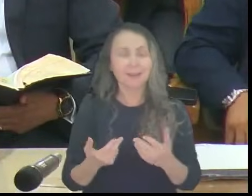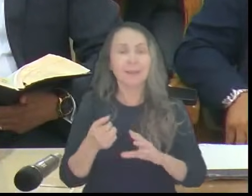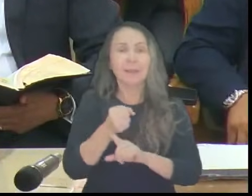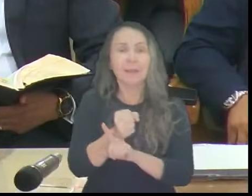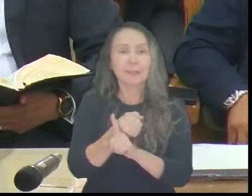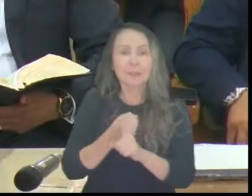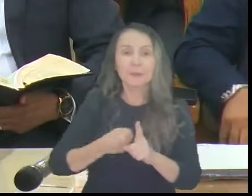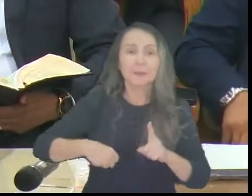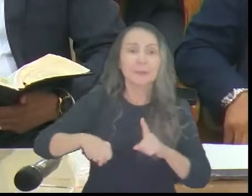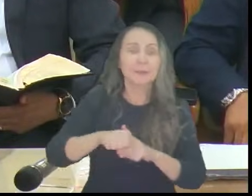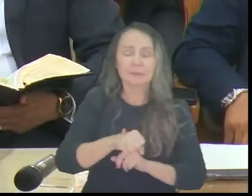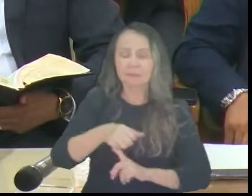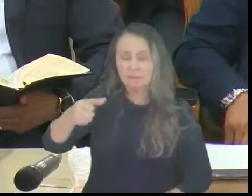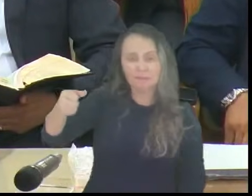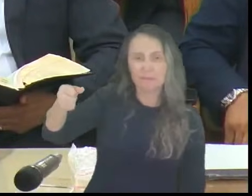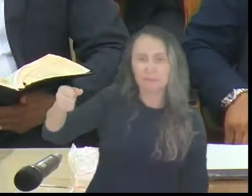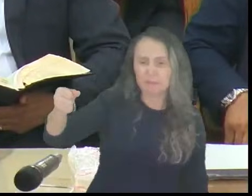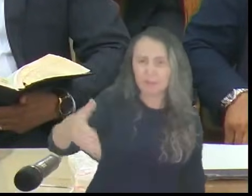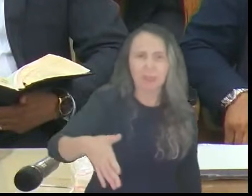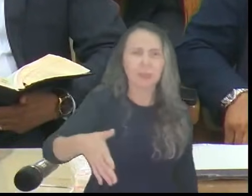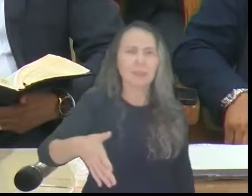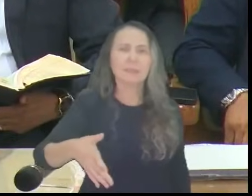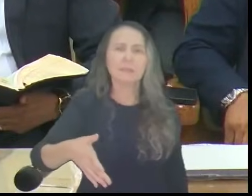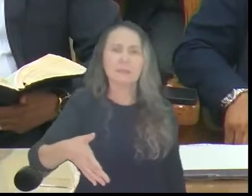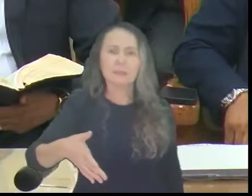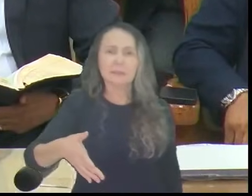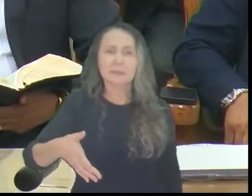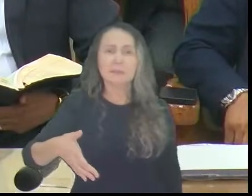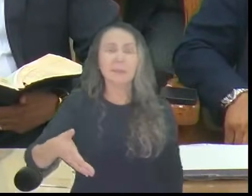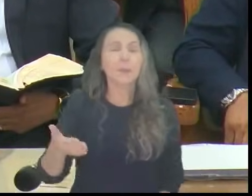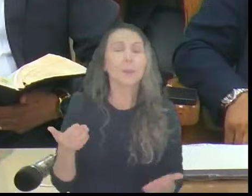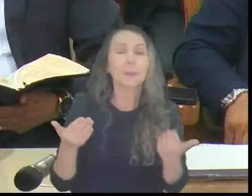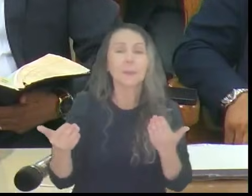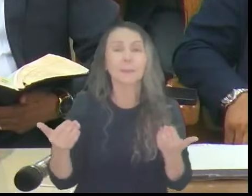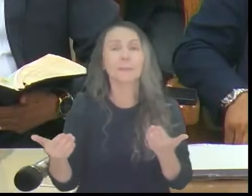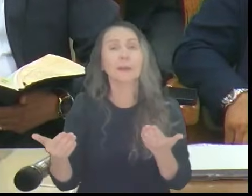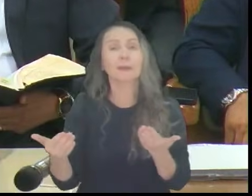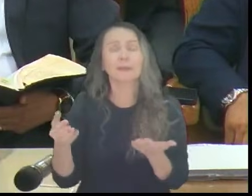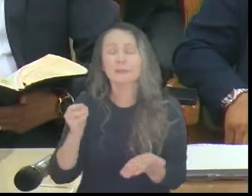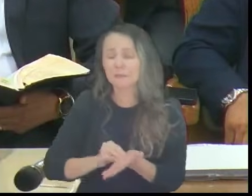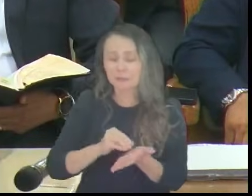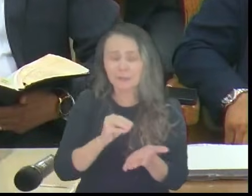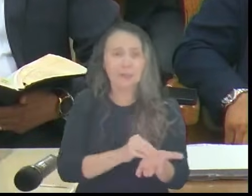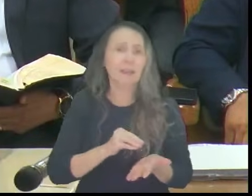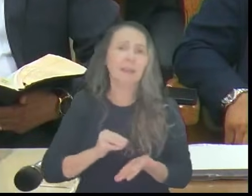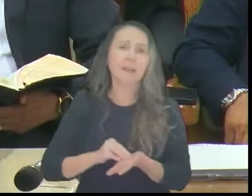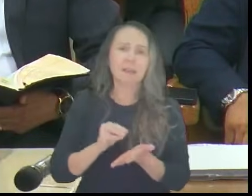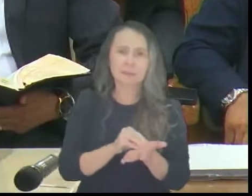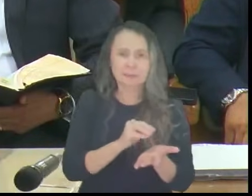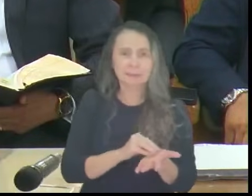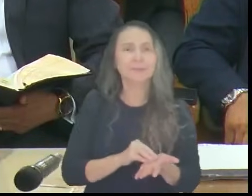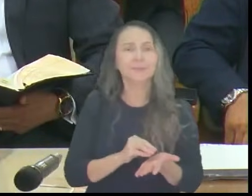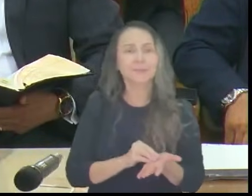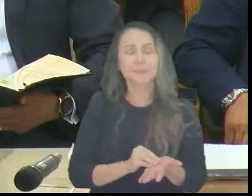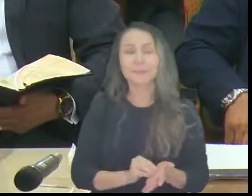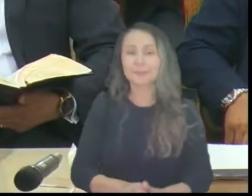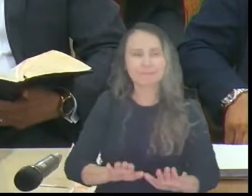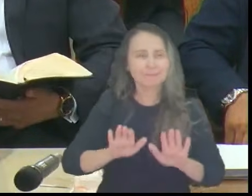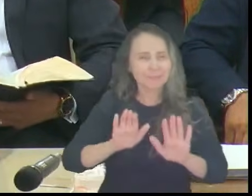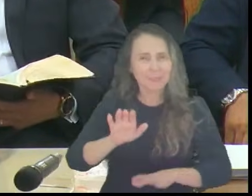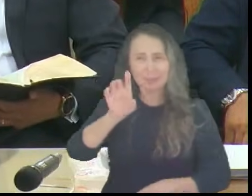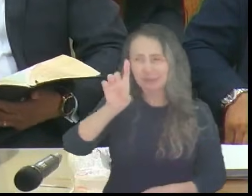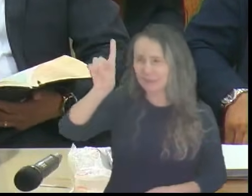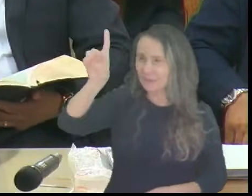fique inútil. Ele quer que a sociedade fique aleijada, deficiente. Mas Deus vai nos